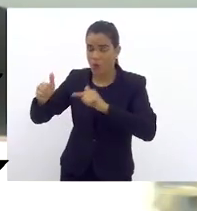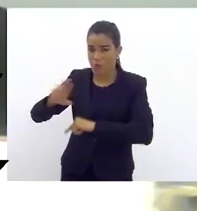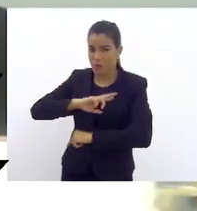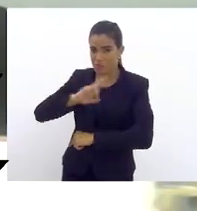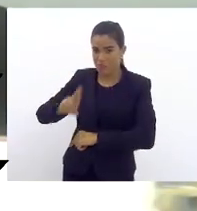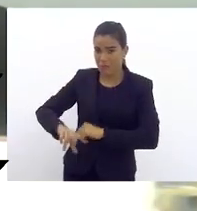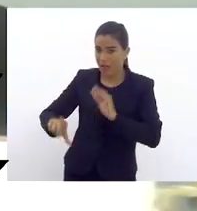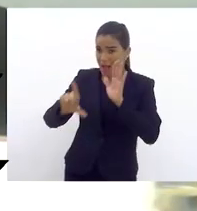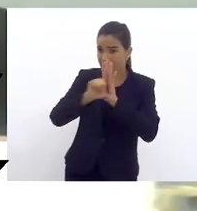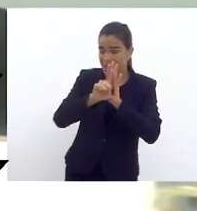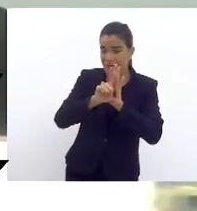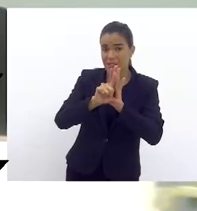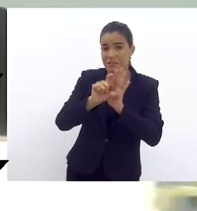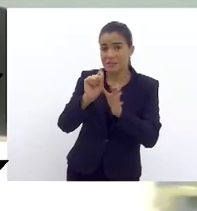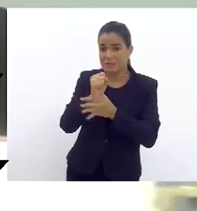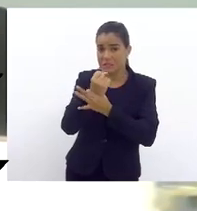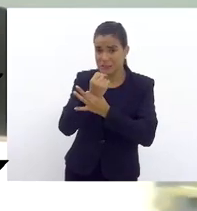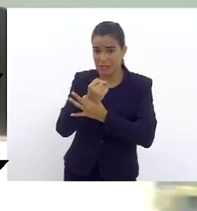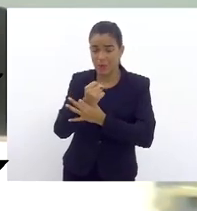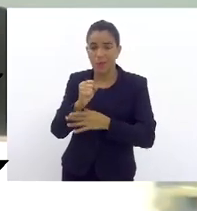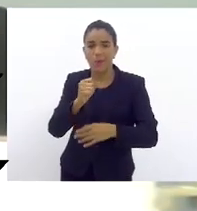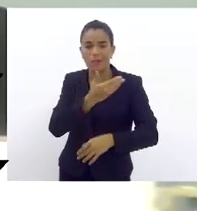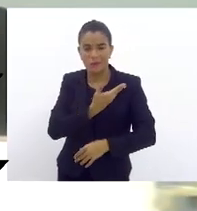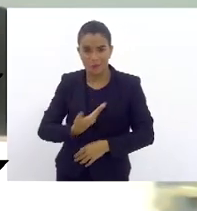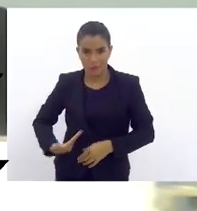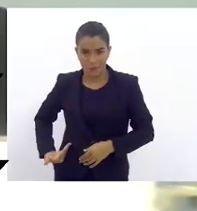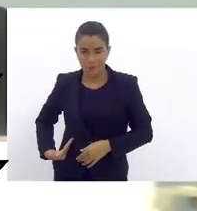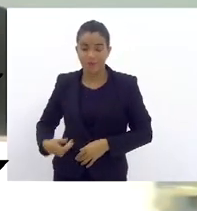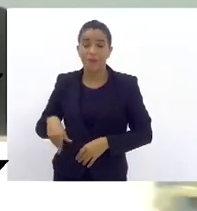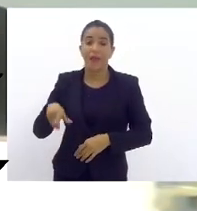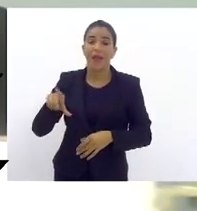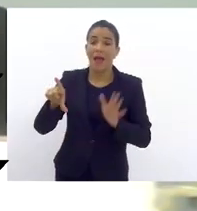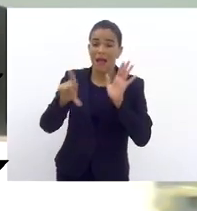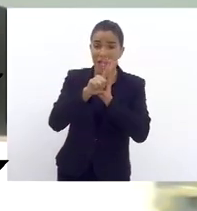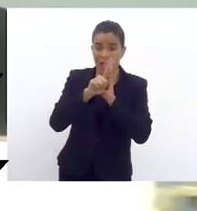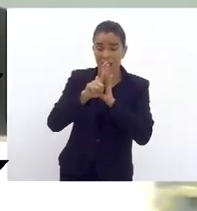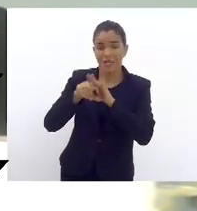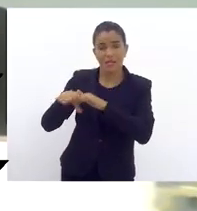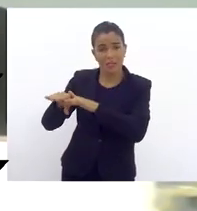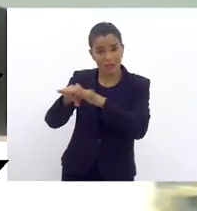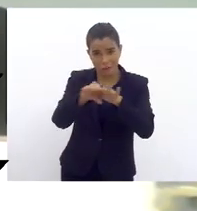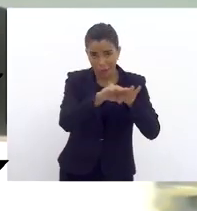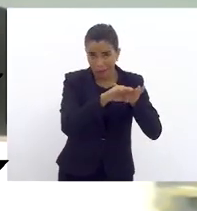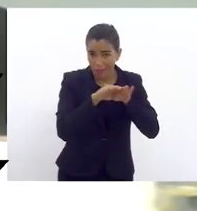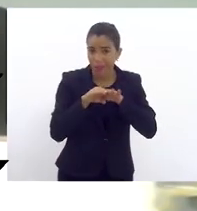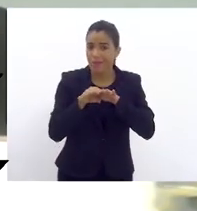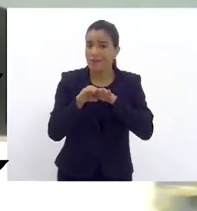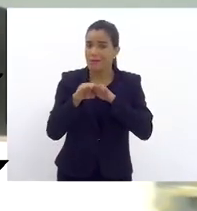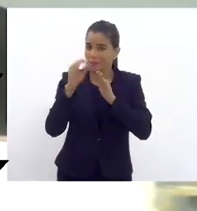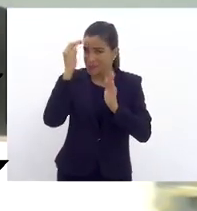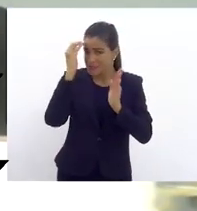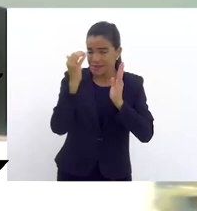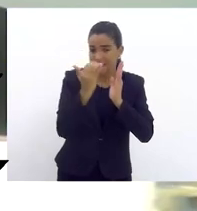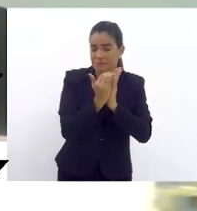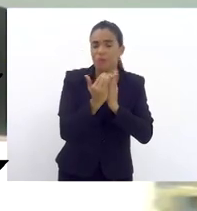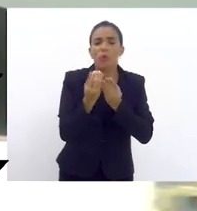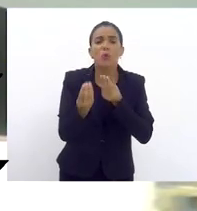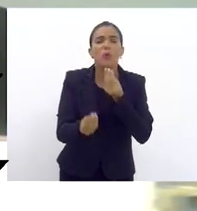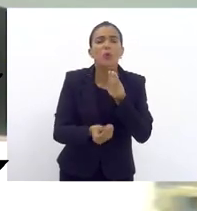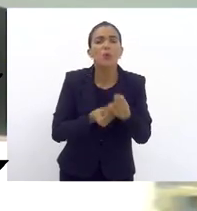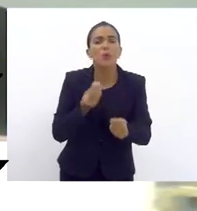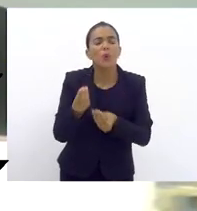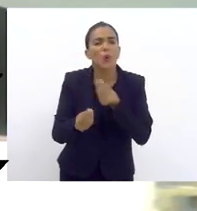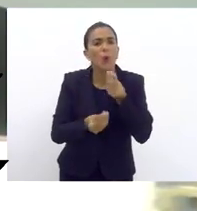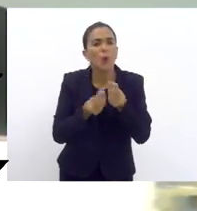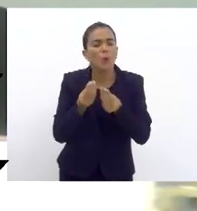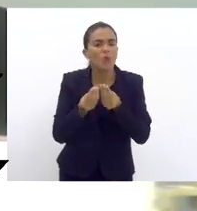Lei de Segurança Pública também tem que se aplicar para eles a lei de igualdade também tem que se aplicar para eles e como é que isso vai ser como